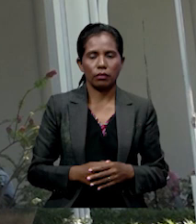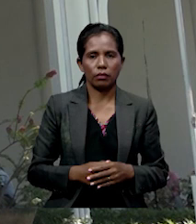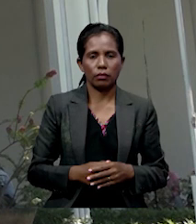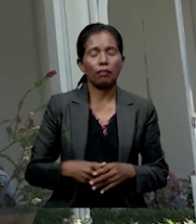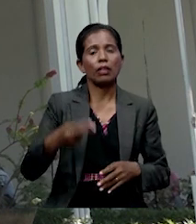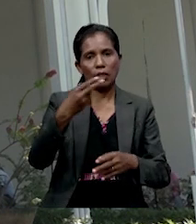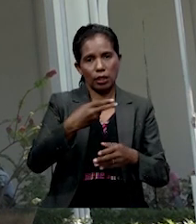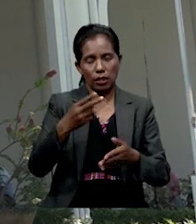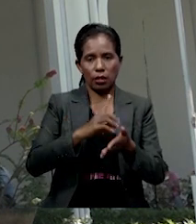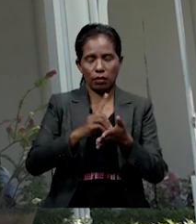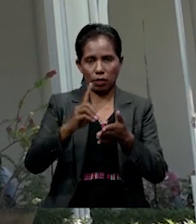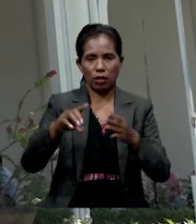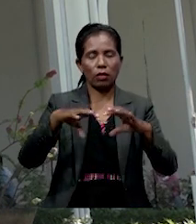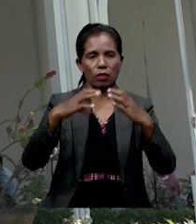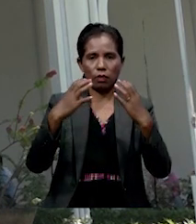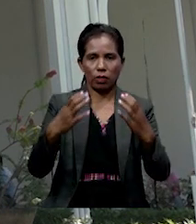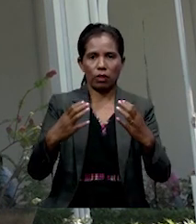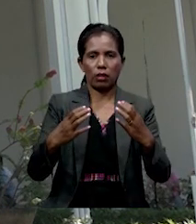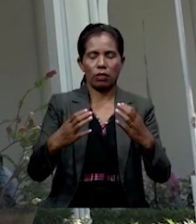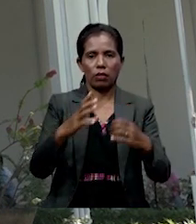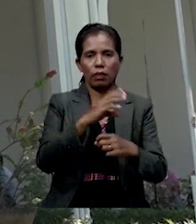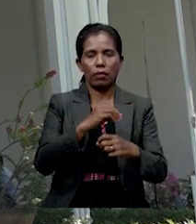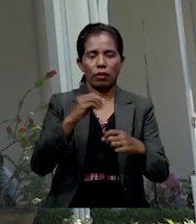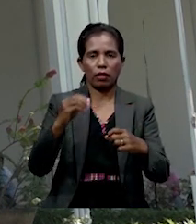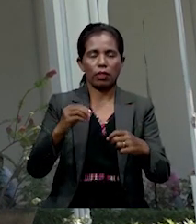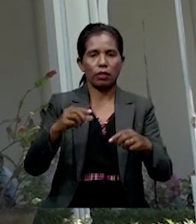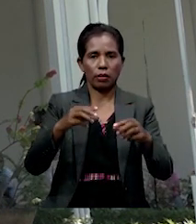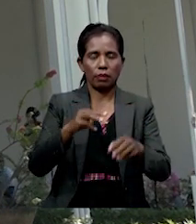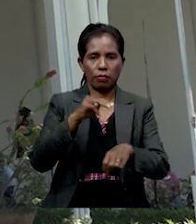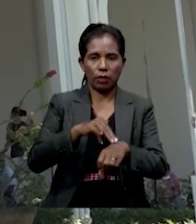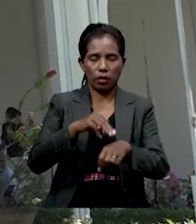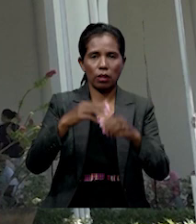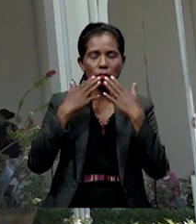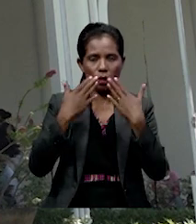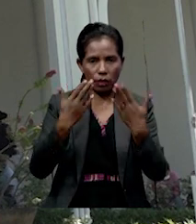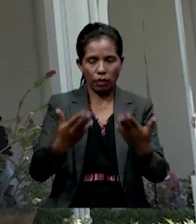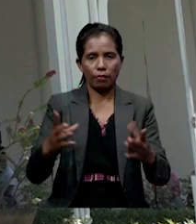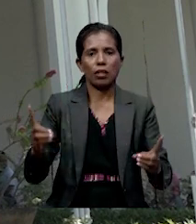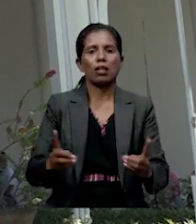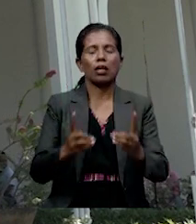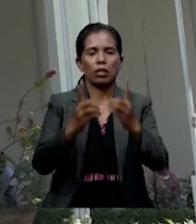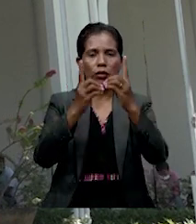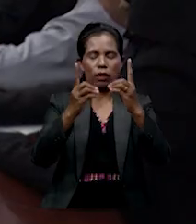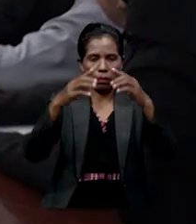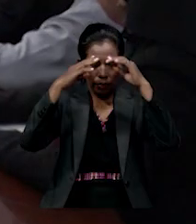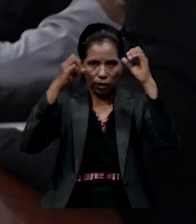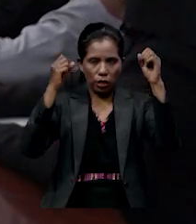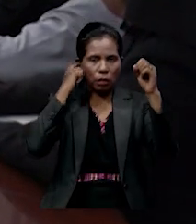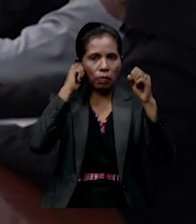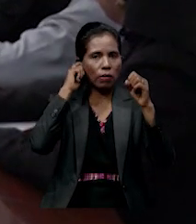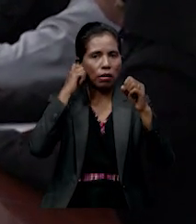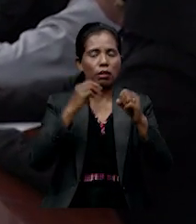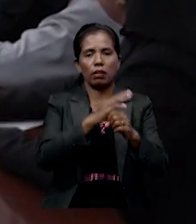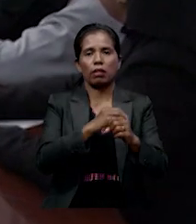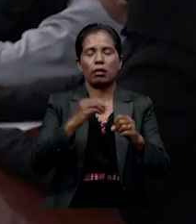Quinta semana, né? Comissão conjunta da recessão no missa agradecimento cardeal Fon, a soro presidente do Parlamento Nacional, Aniceto